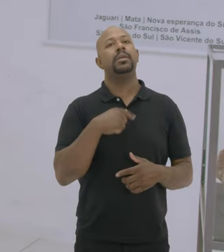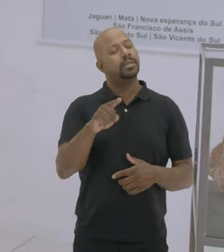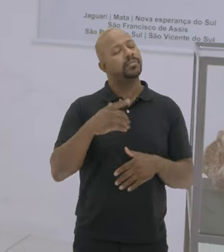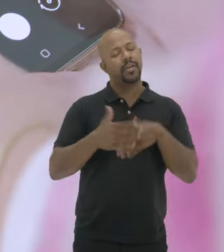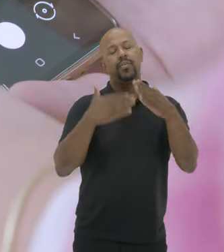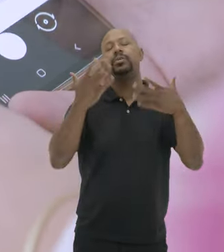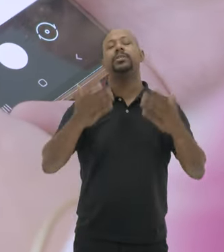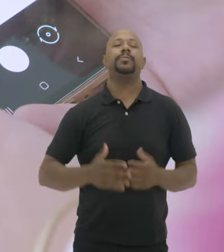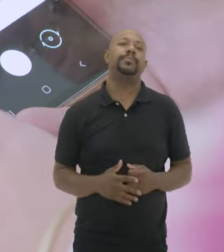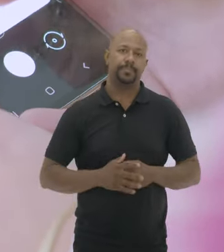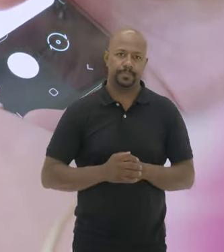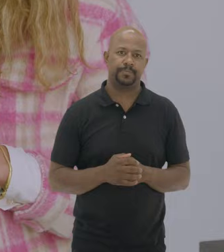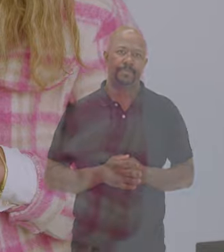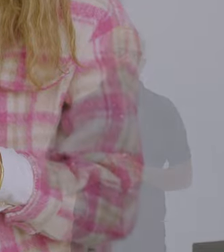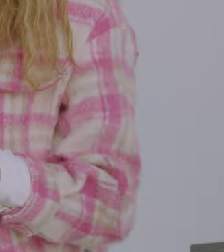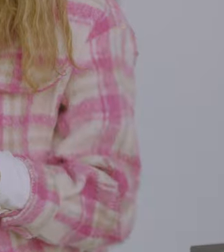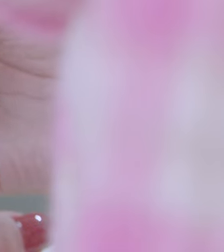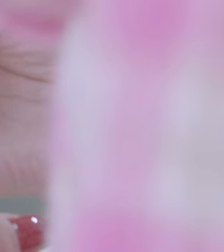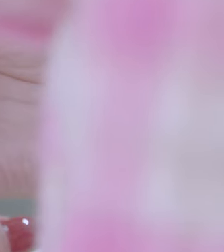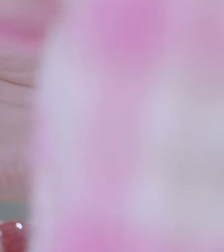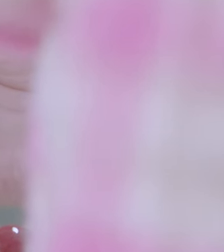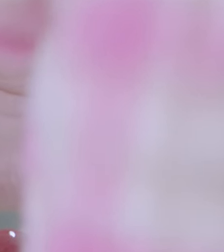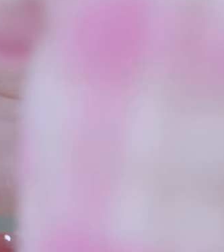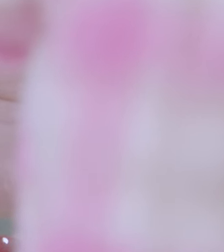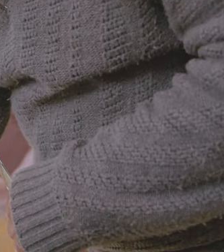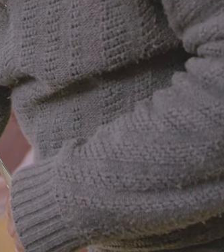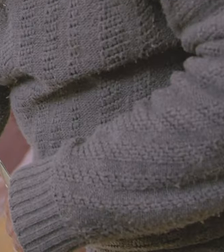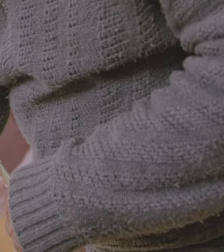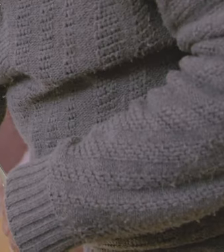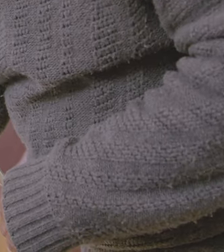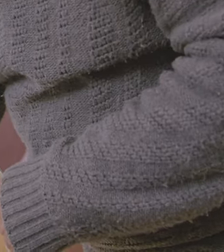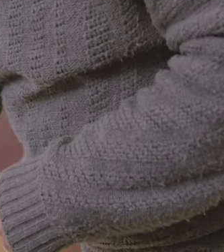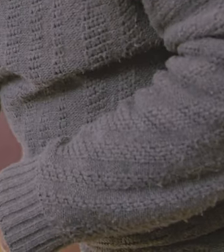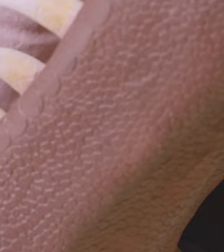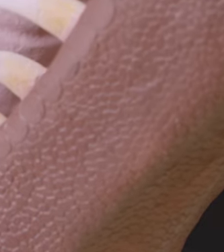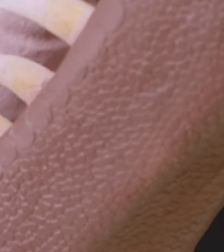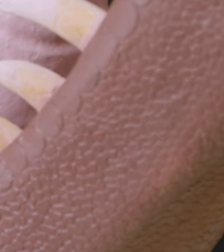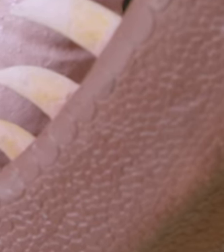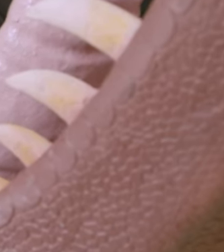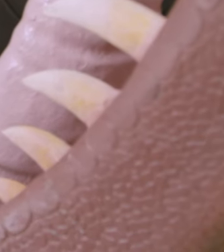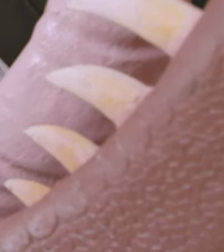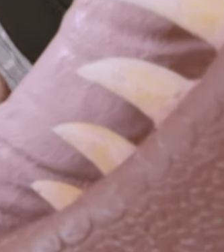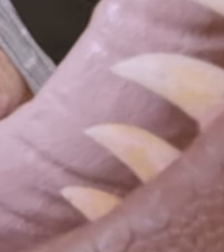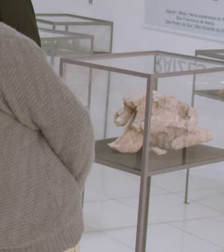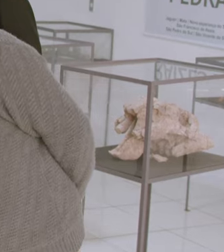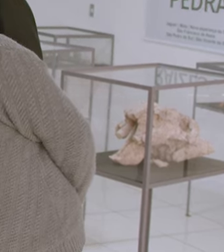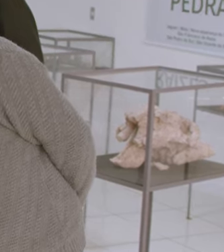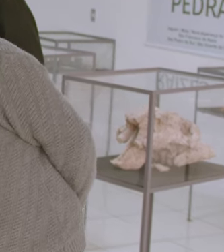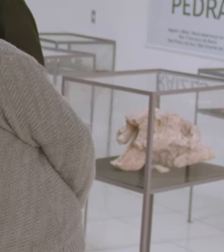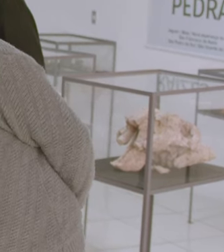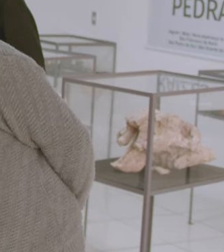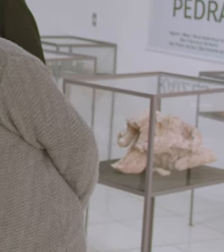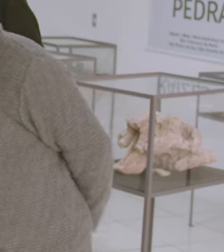observa uma réplica de dinossauro e pesquisa sobre a espécie no celular João assinar lista de presença do museu Daniel Faz uma careta dentro da boca